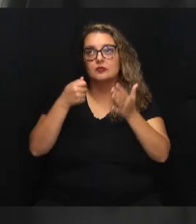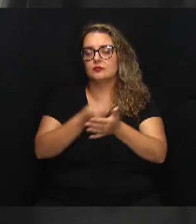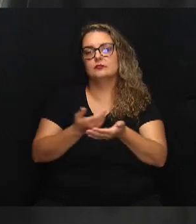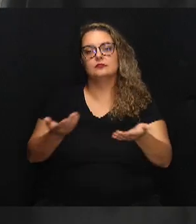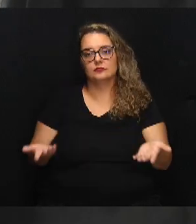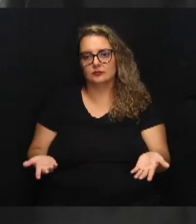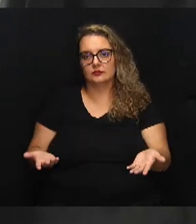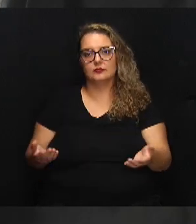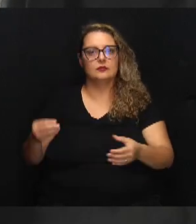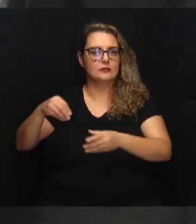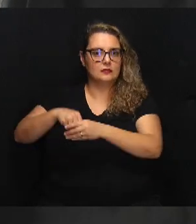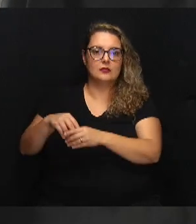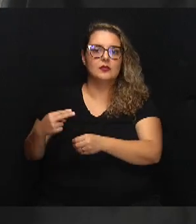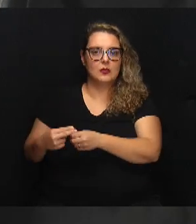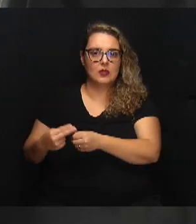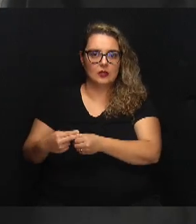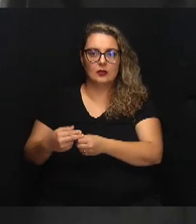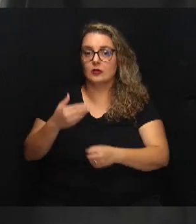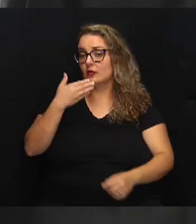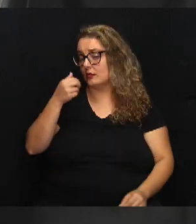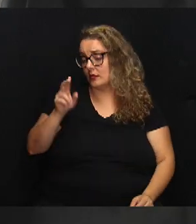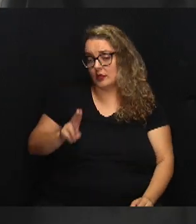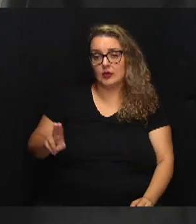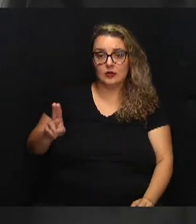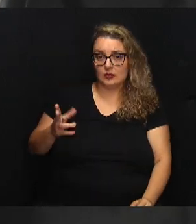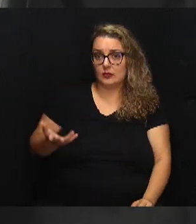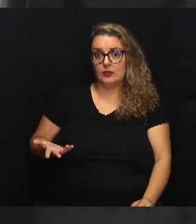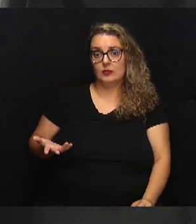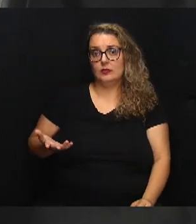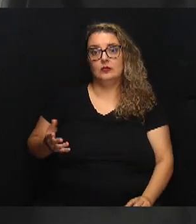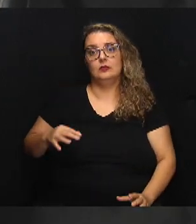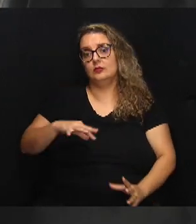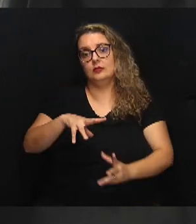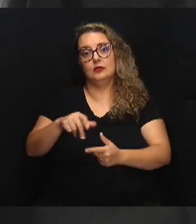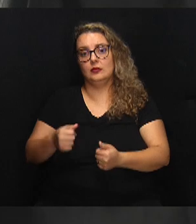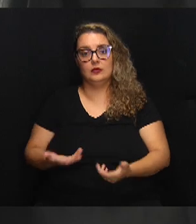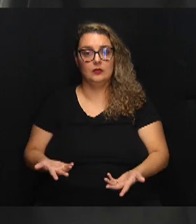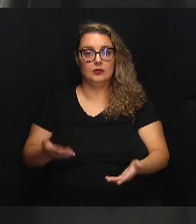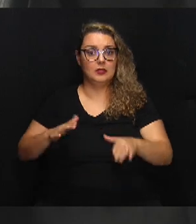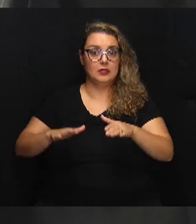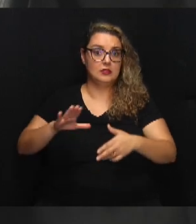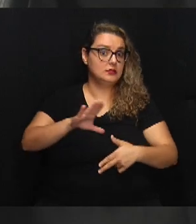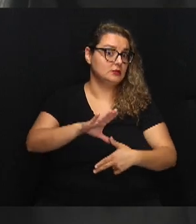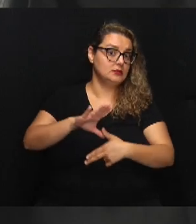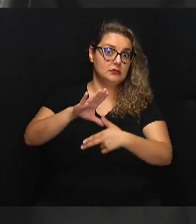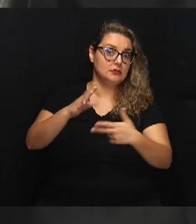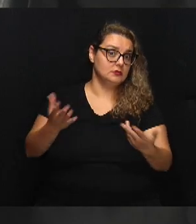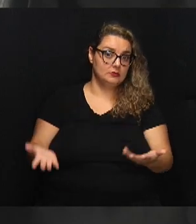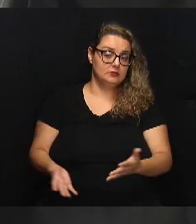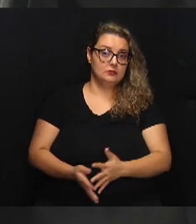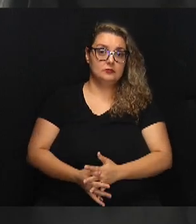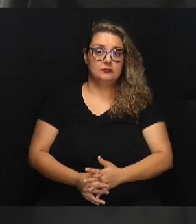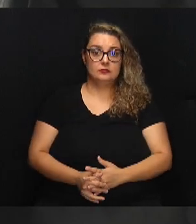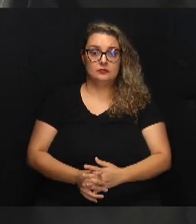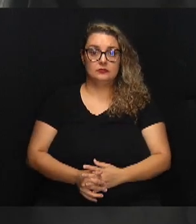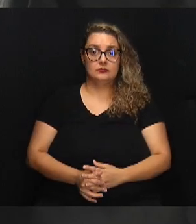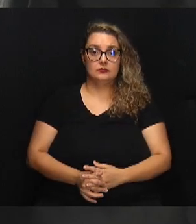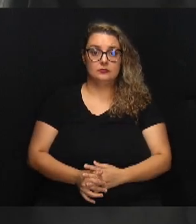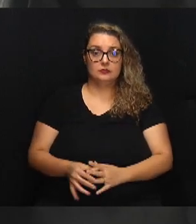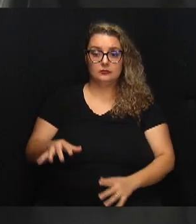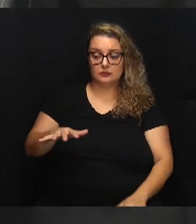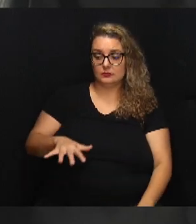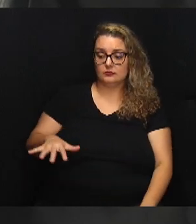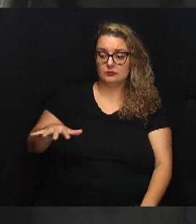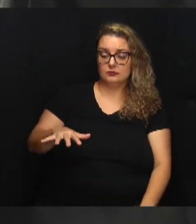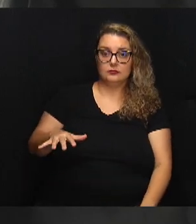estava na Unicamp, que é uma das melhores universidades do mundo, né? Talvez da América Latina, e um departamento